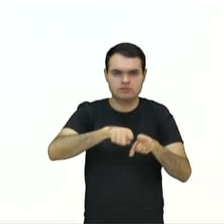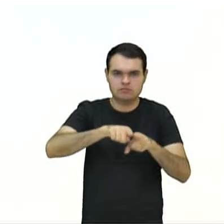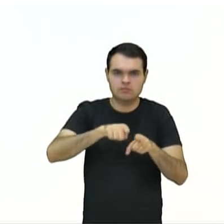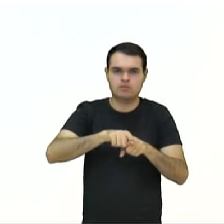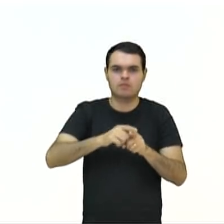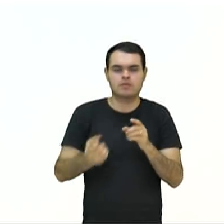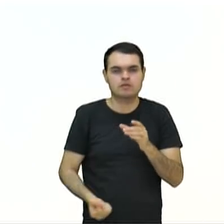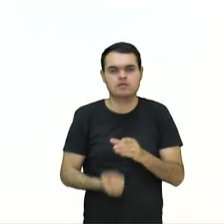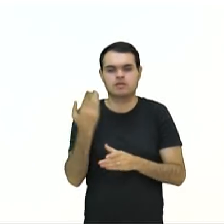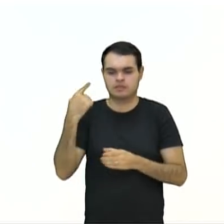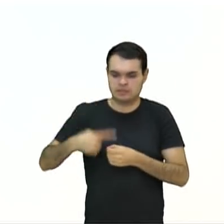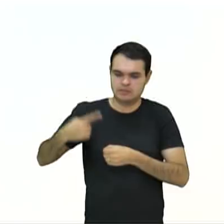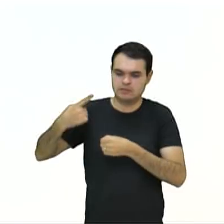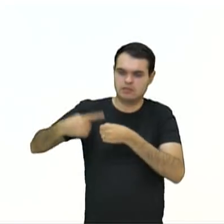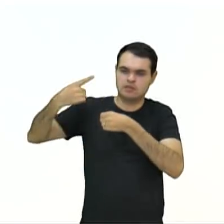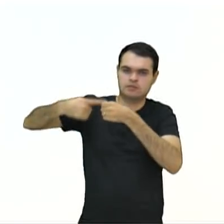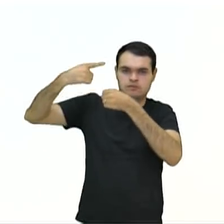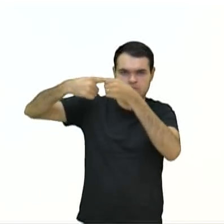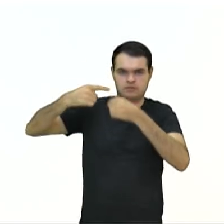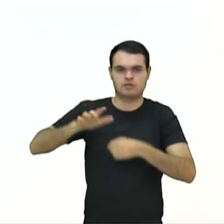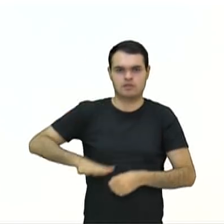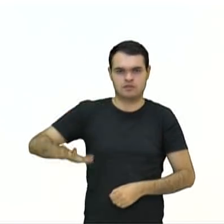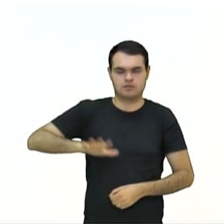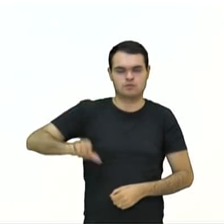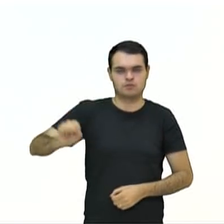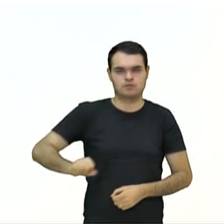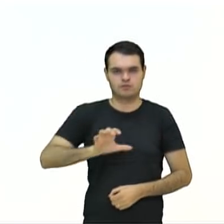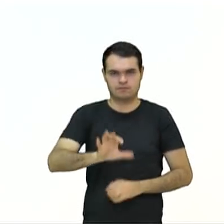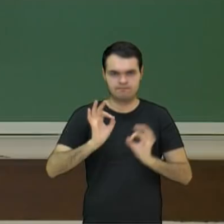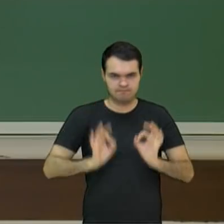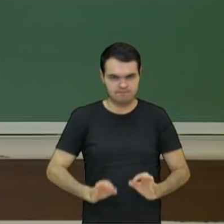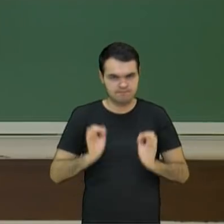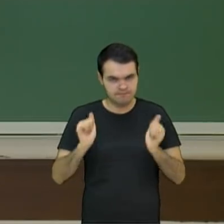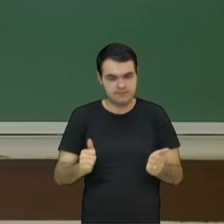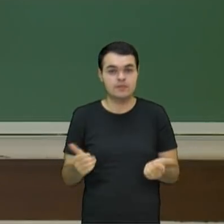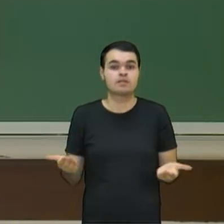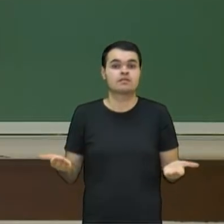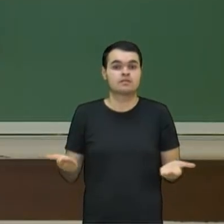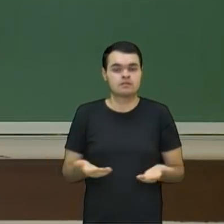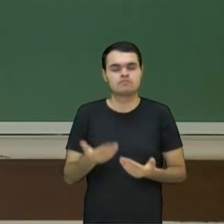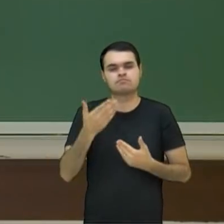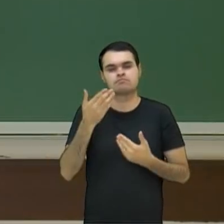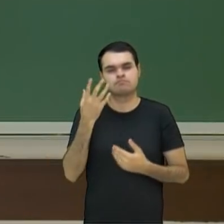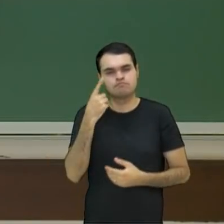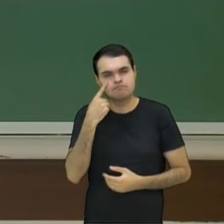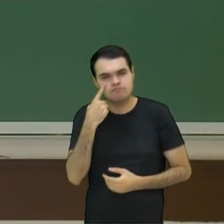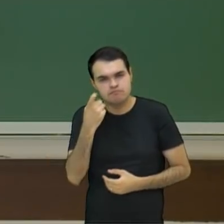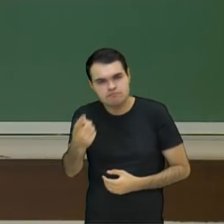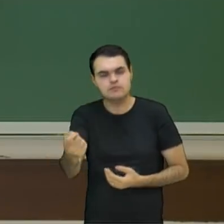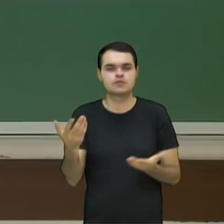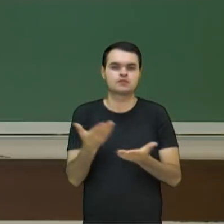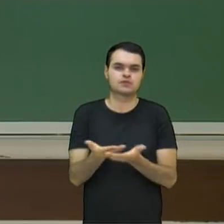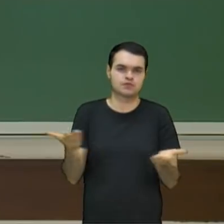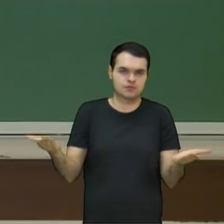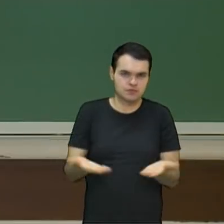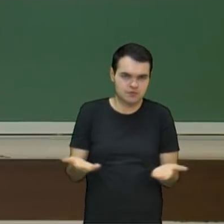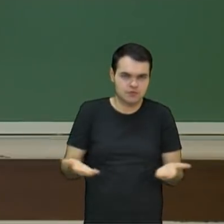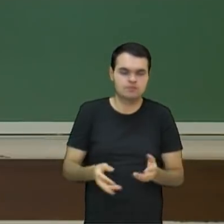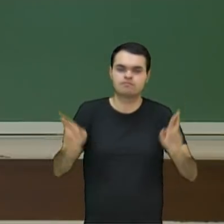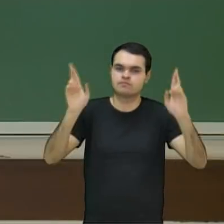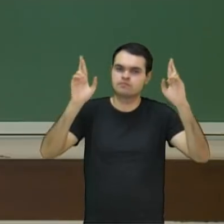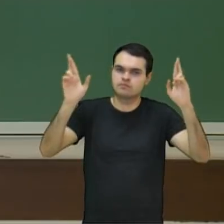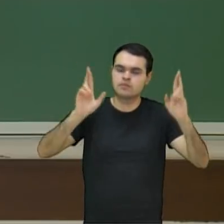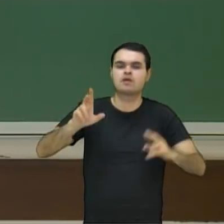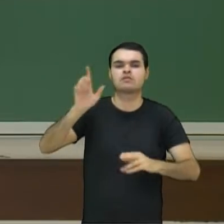para o surgimento de cidades ali da região sudeste, certo? Então, assim, muito interessante o tema da aula de hoje. Espero